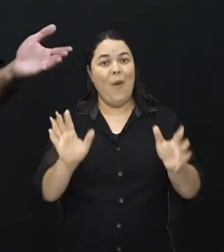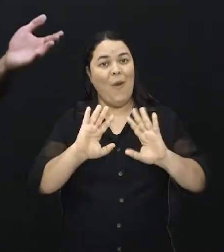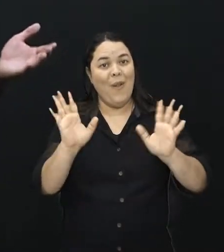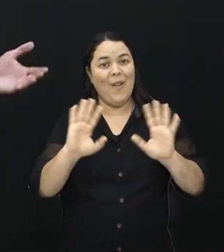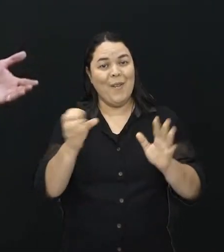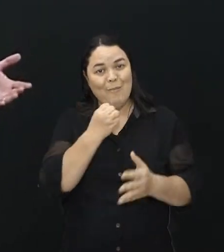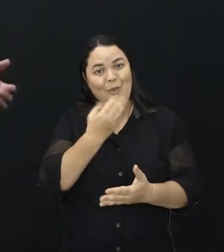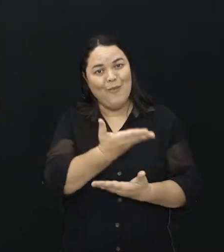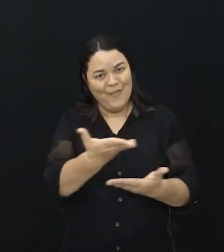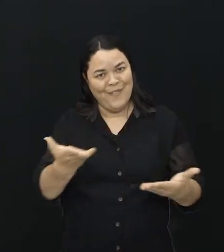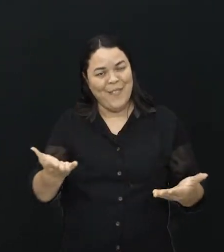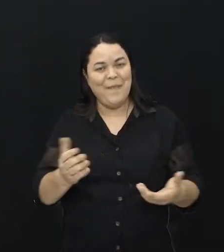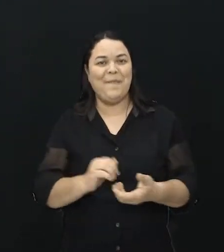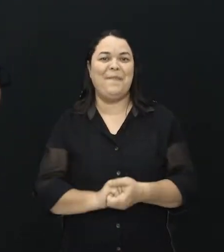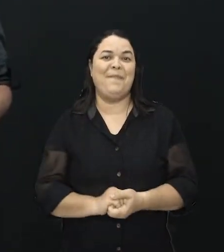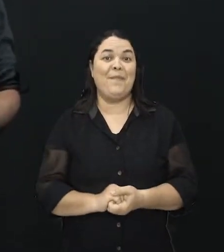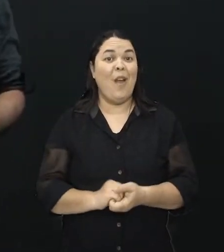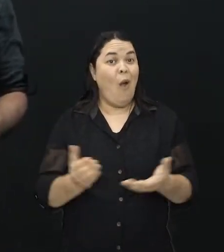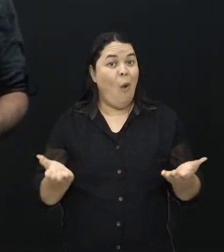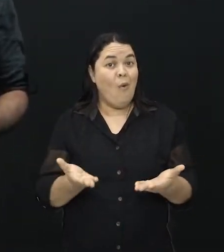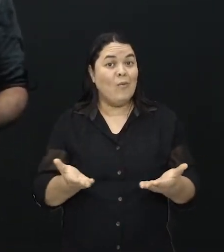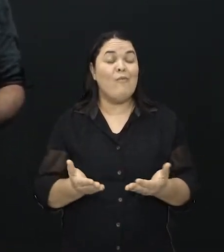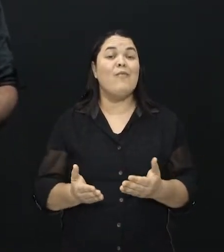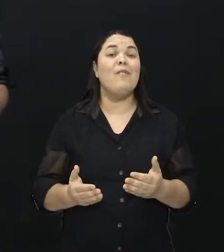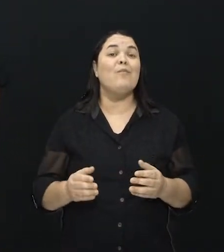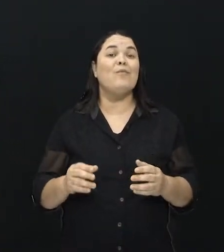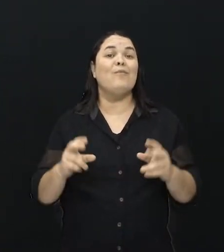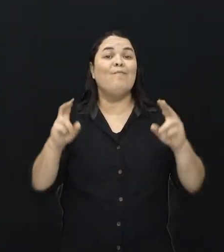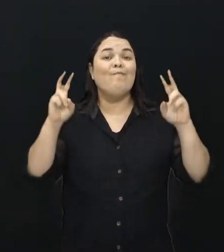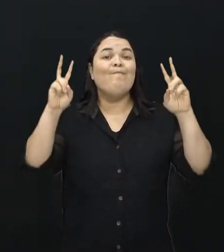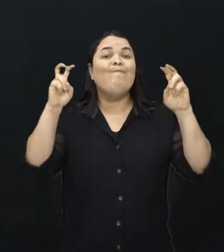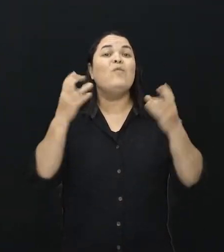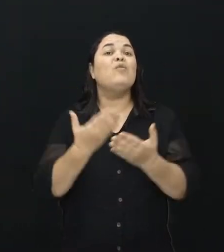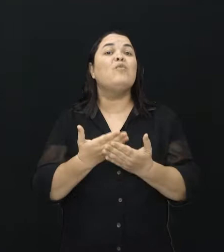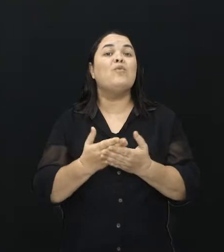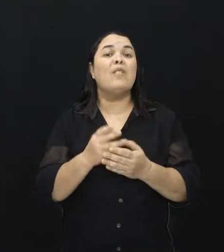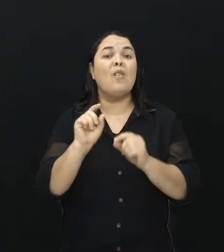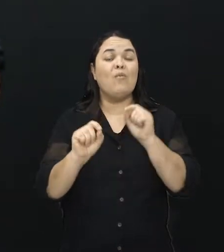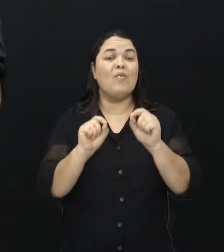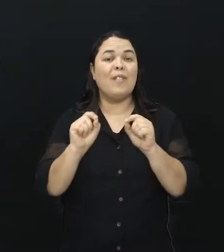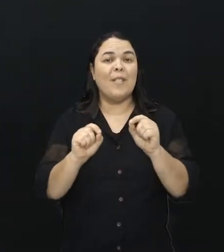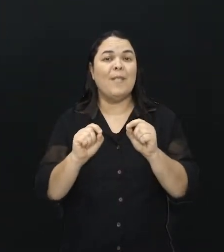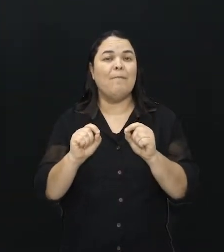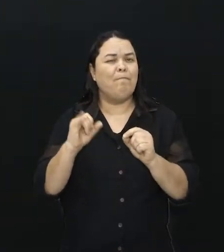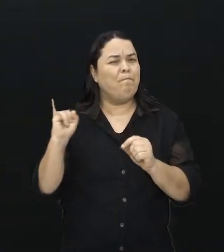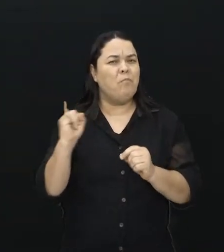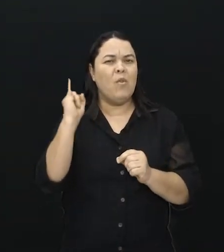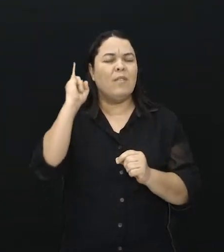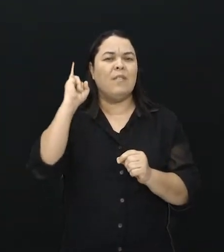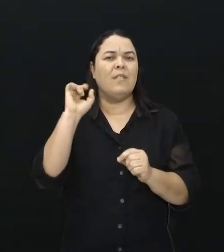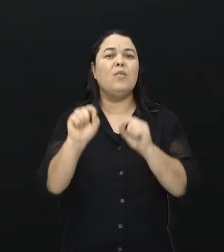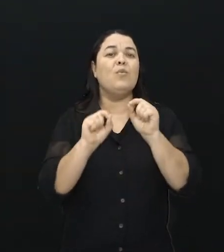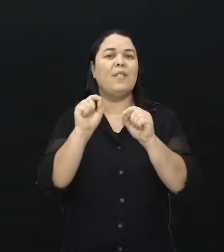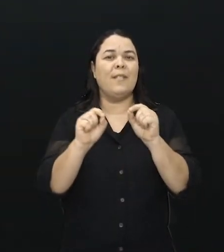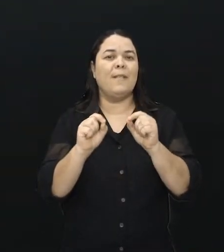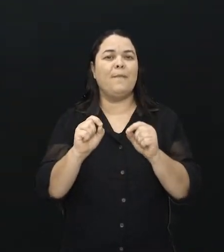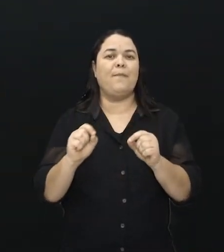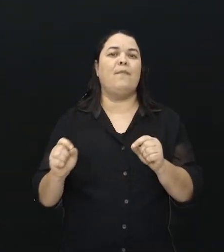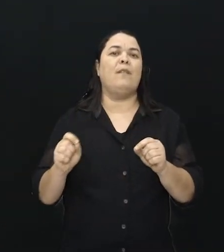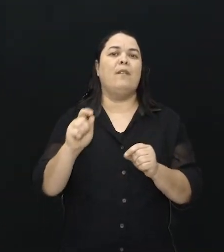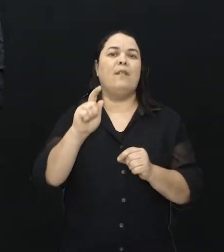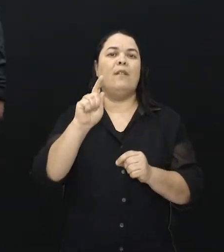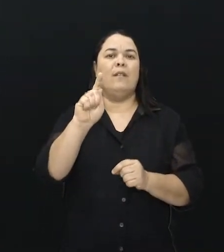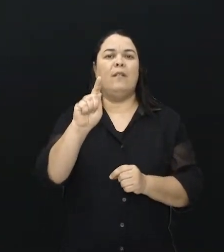Olá pessoal, tudo bem com vocês? Nesta nossa aula vamos trabalhar aqui um assunto bem interessante e importante, onde ele trata das